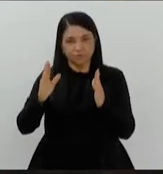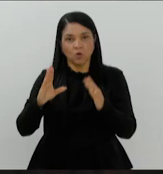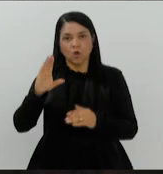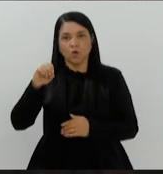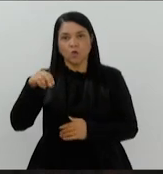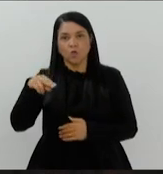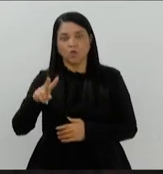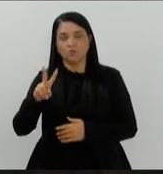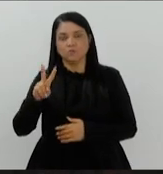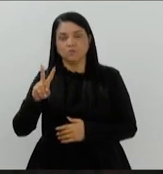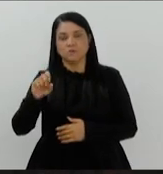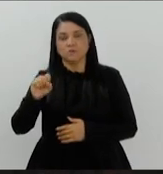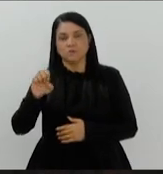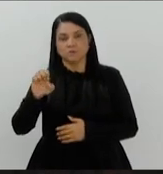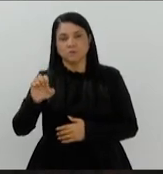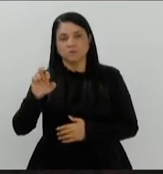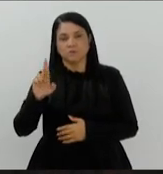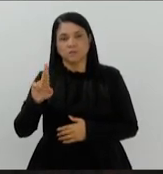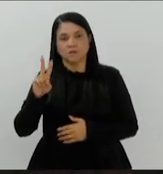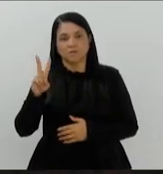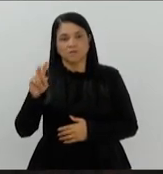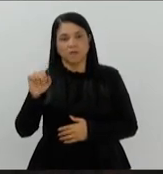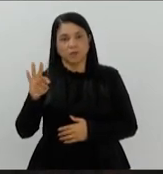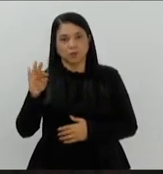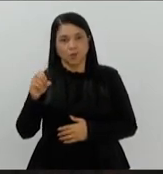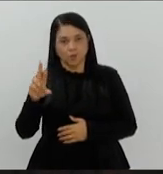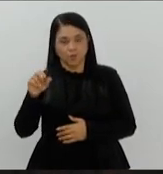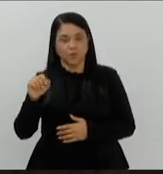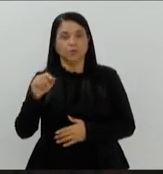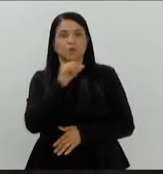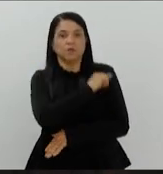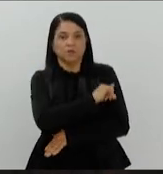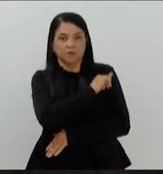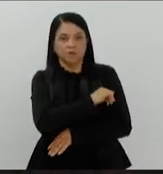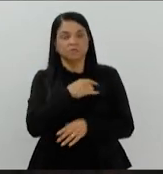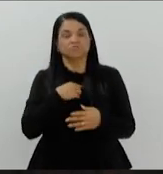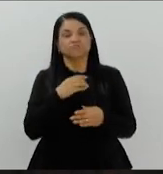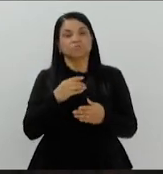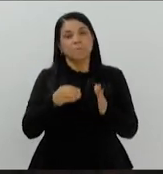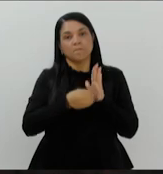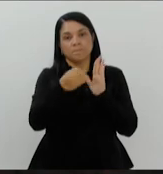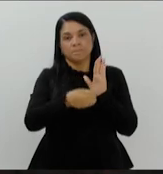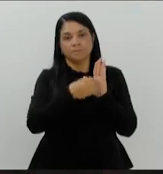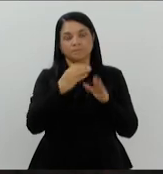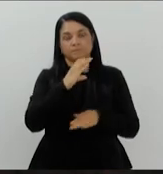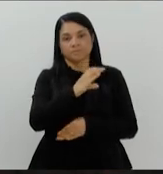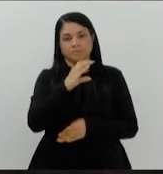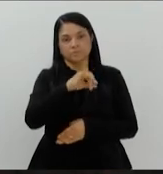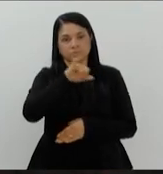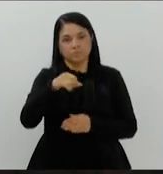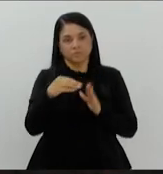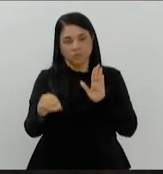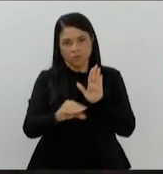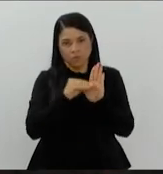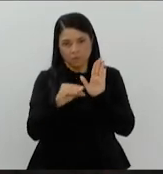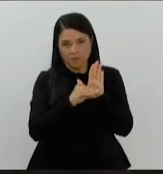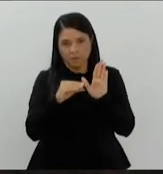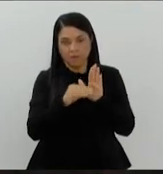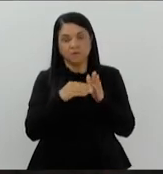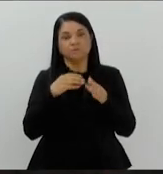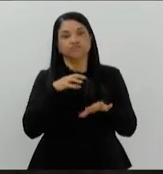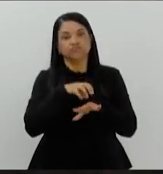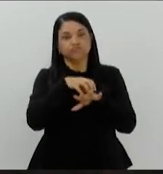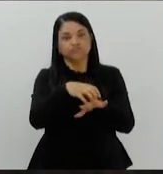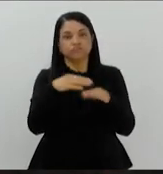de Valença, no Estado do Rio de Janeiro. Pareceres das comissões de Constituição e Justiça pela constitucionalidade, com emenda de